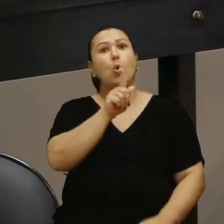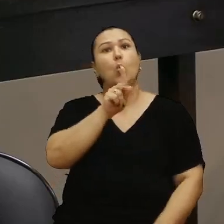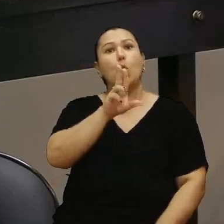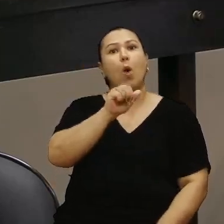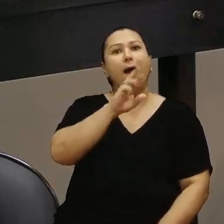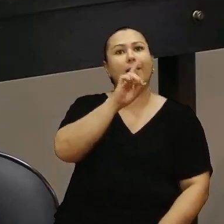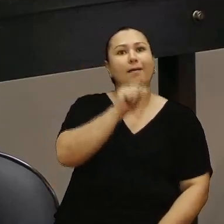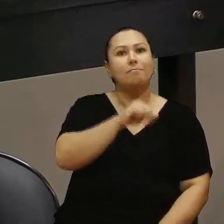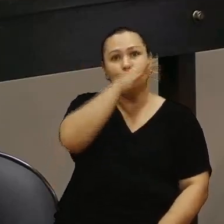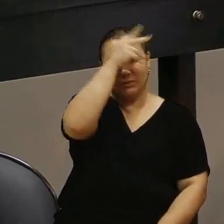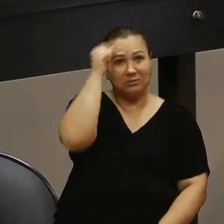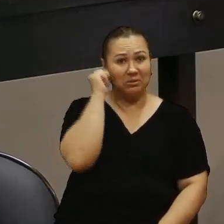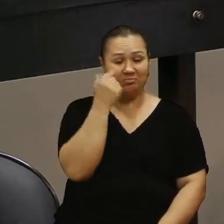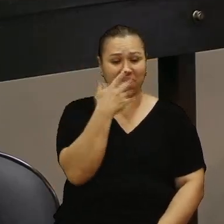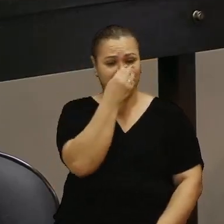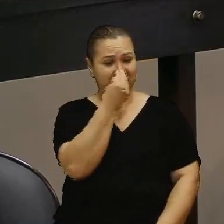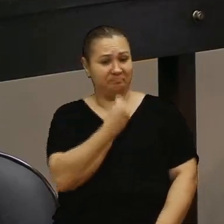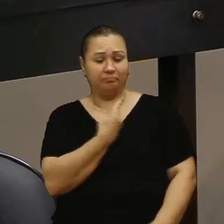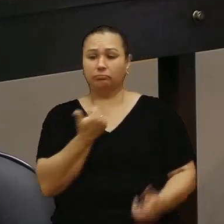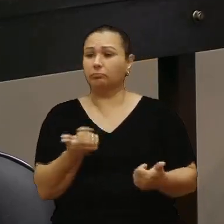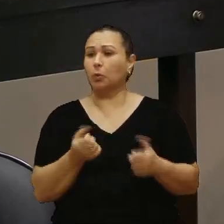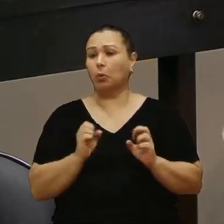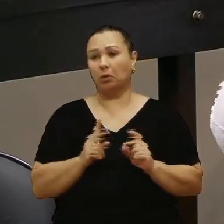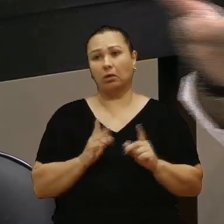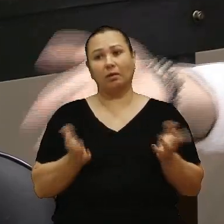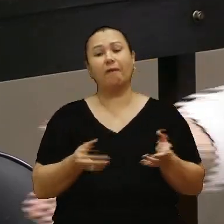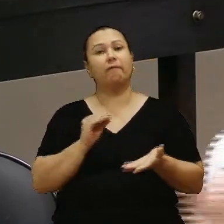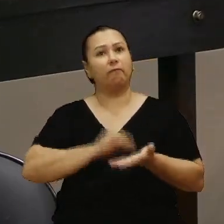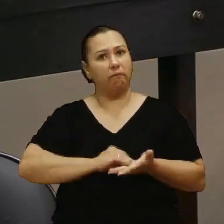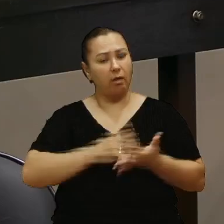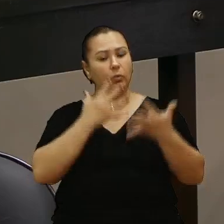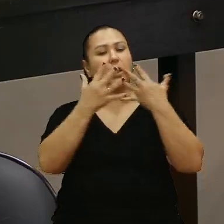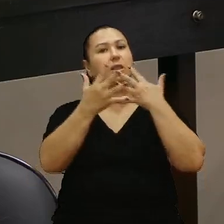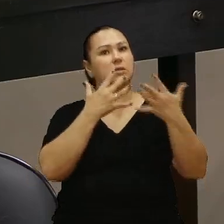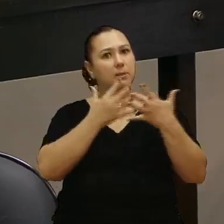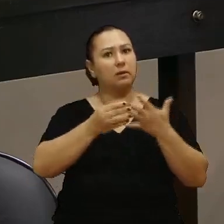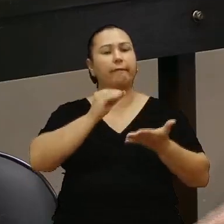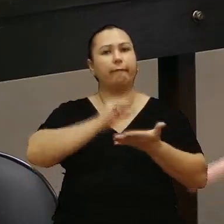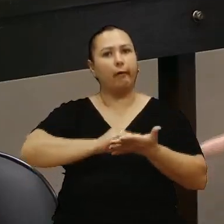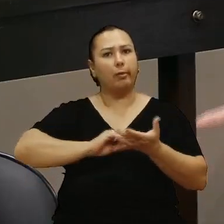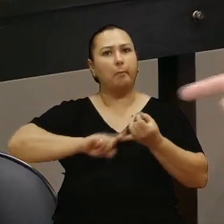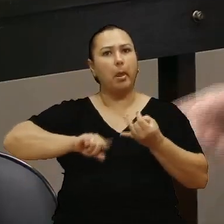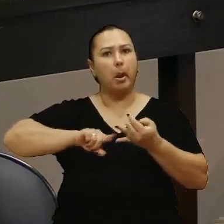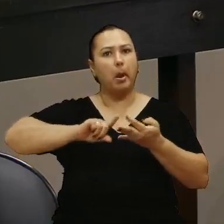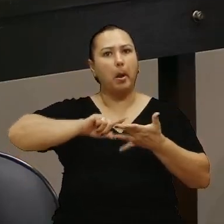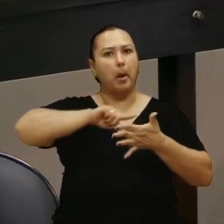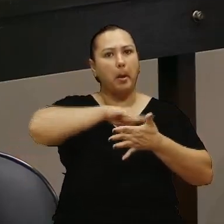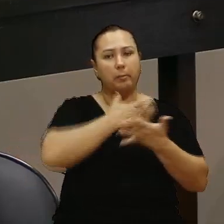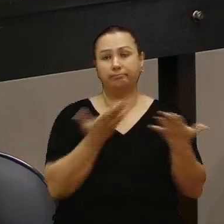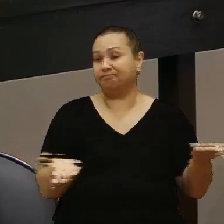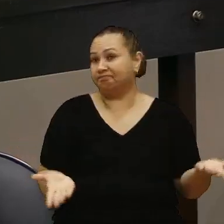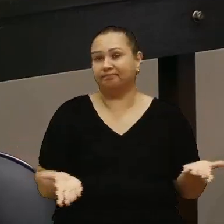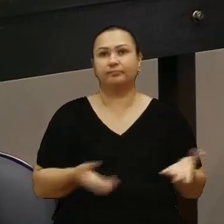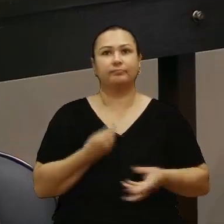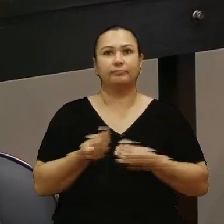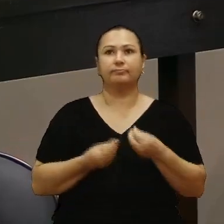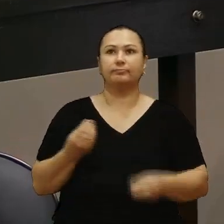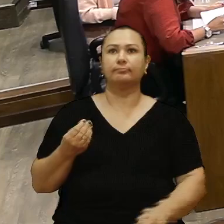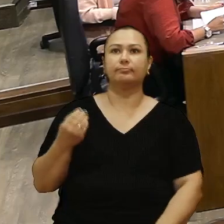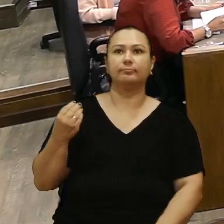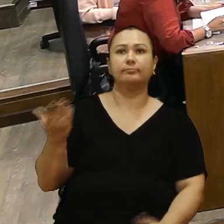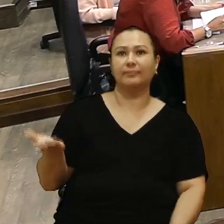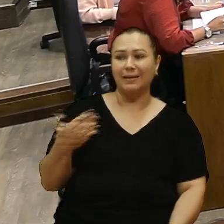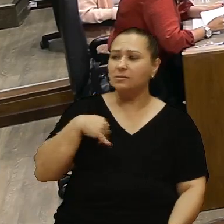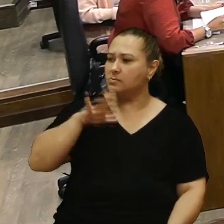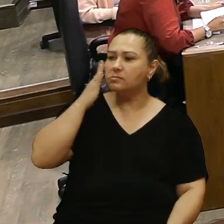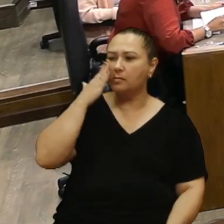a gente aqui também não ouve e a gente vai continuar batendo. Falta transparência, falta um monte de coisa nos números. Sabe por que, vereador Iago,